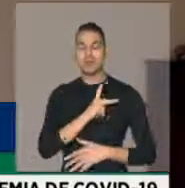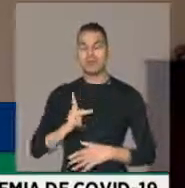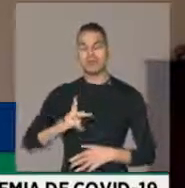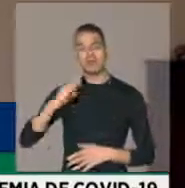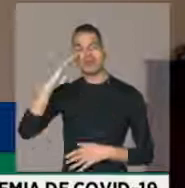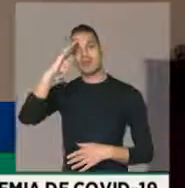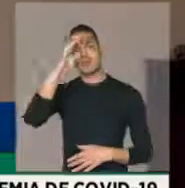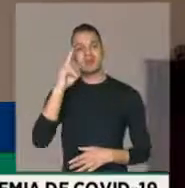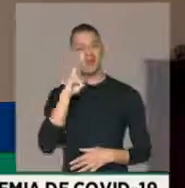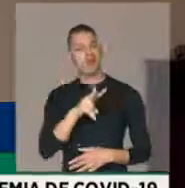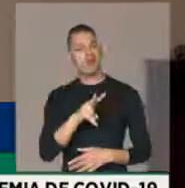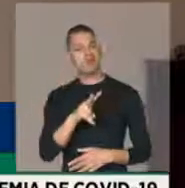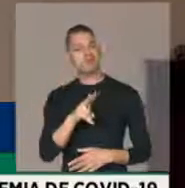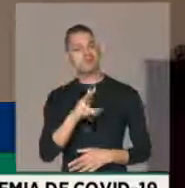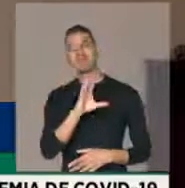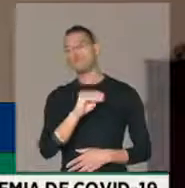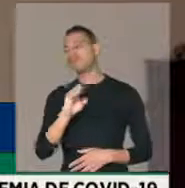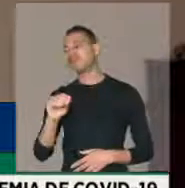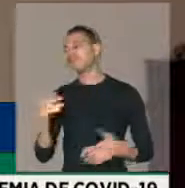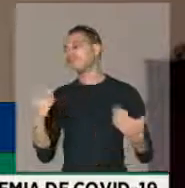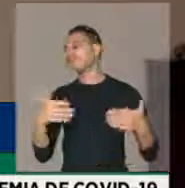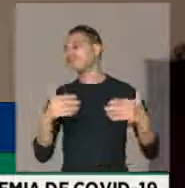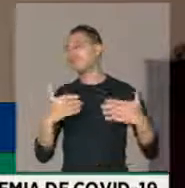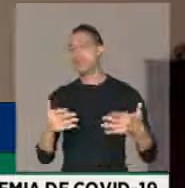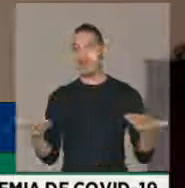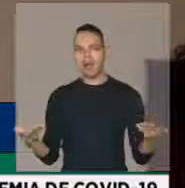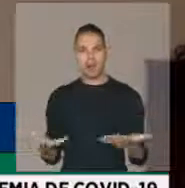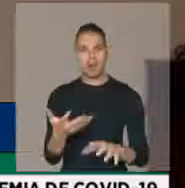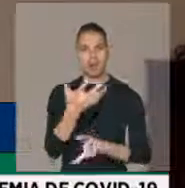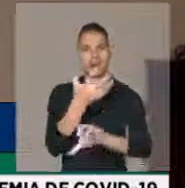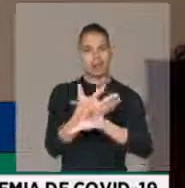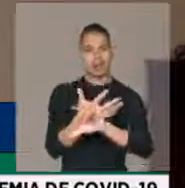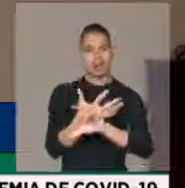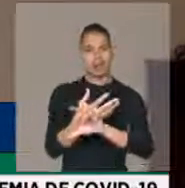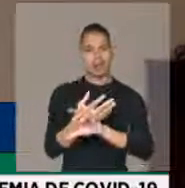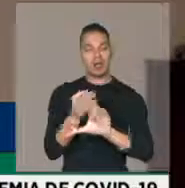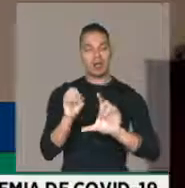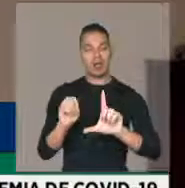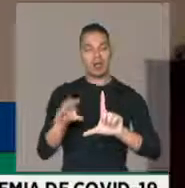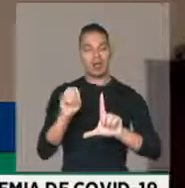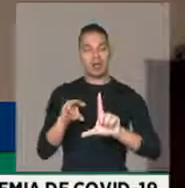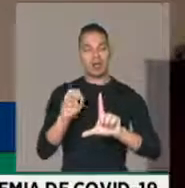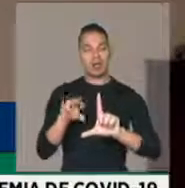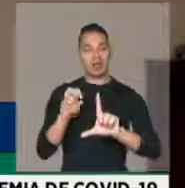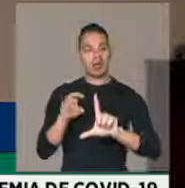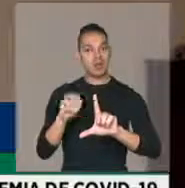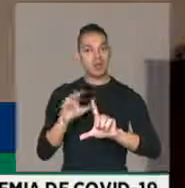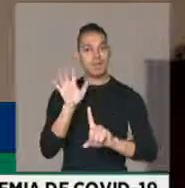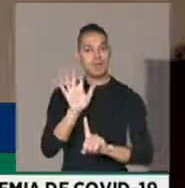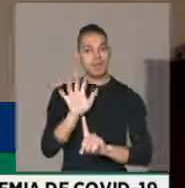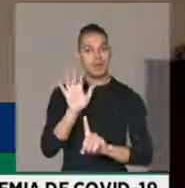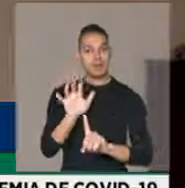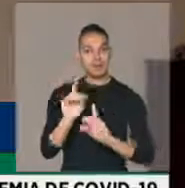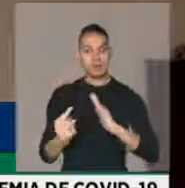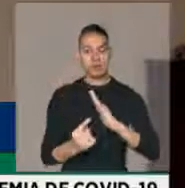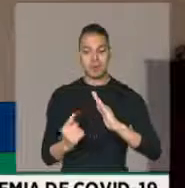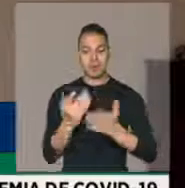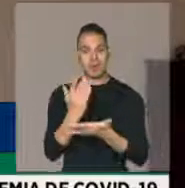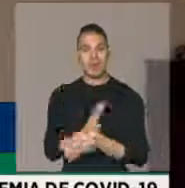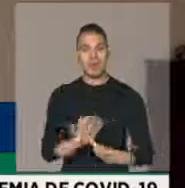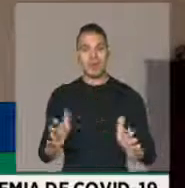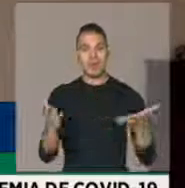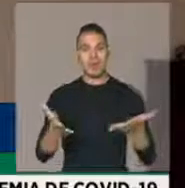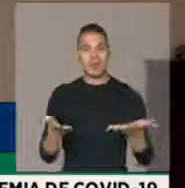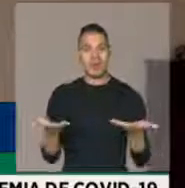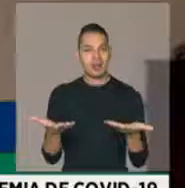República, que agora, nesse momento, está fazendo uma transmissão ao vivo, continuando a fazer pressão pelo fim do isolamento. O